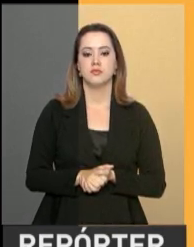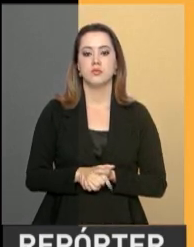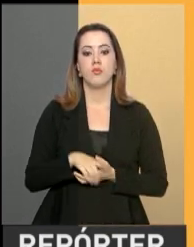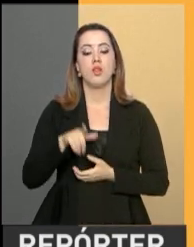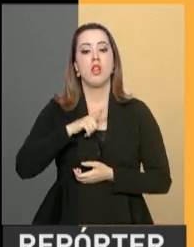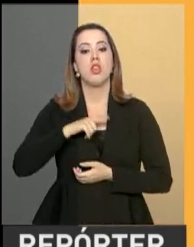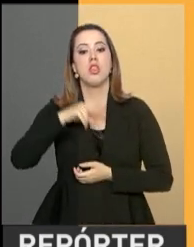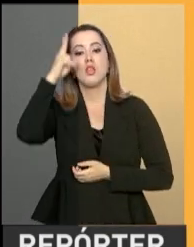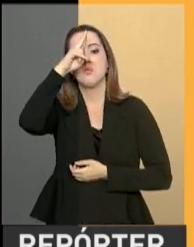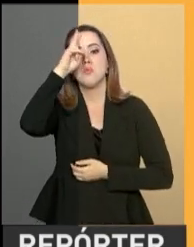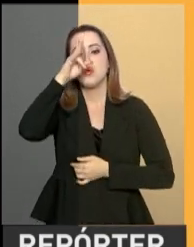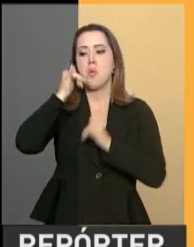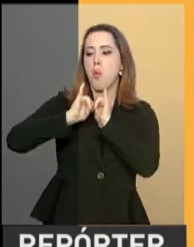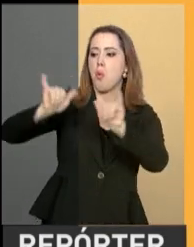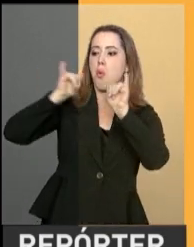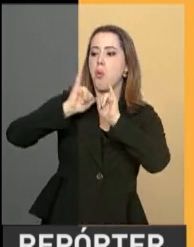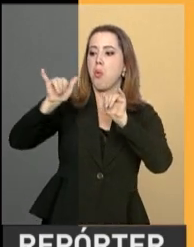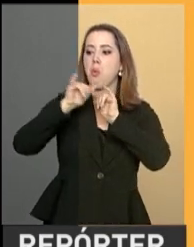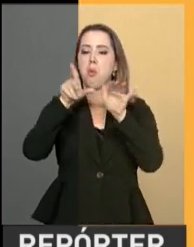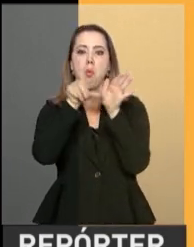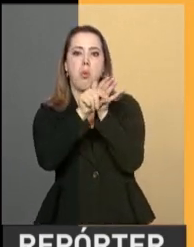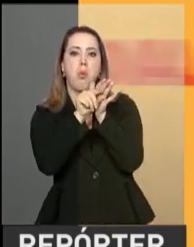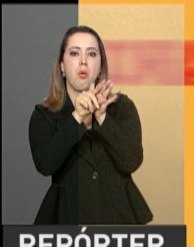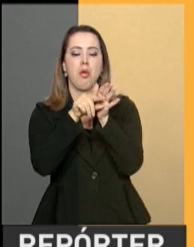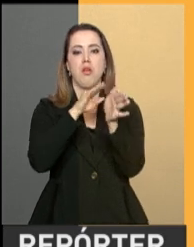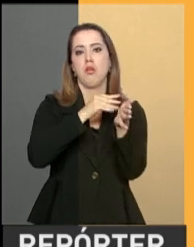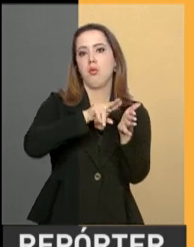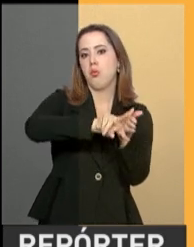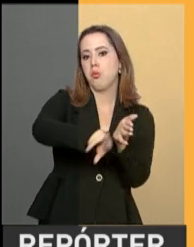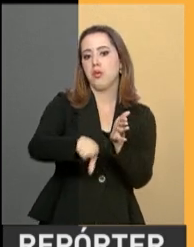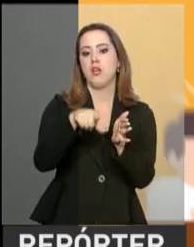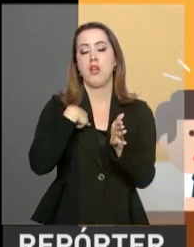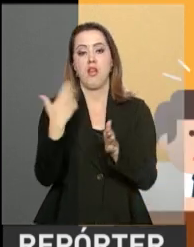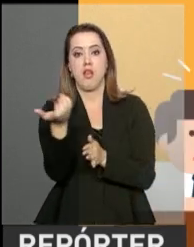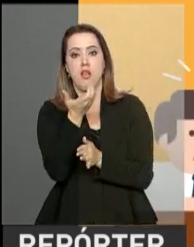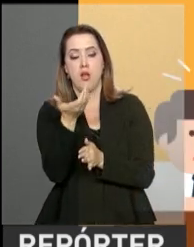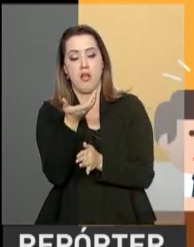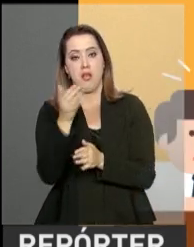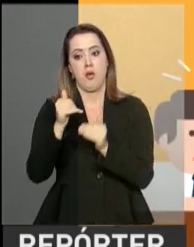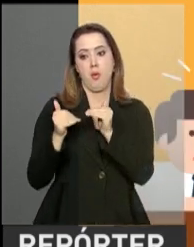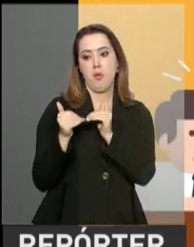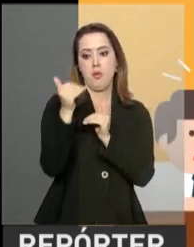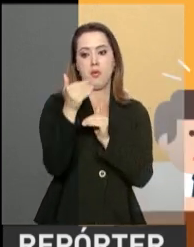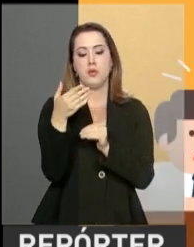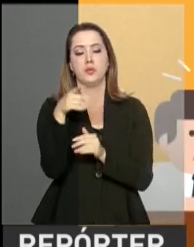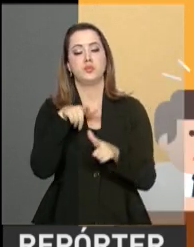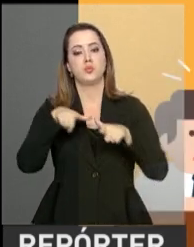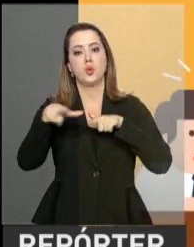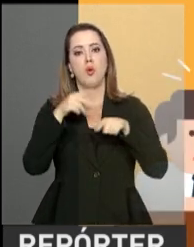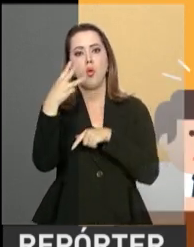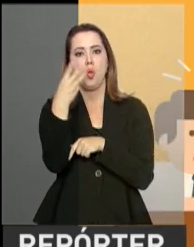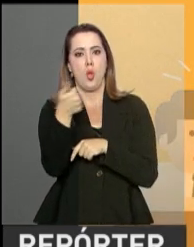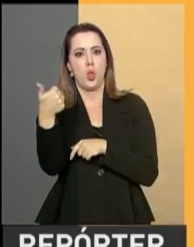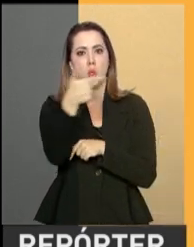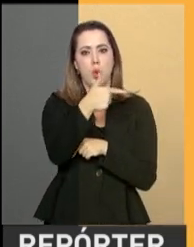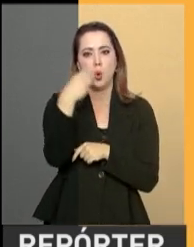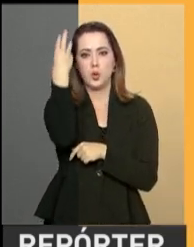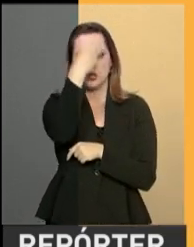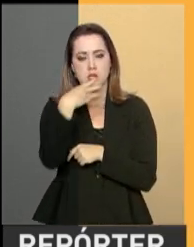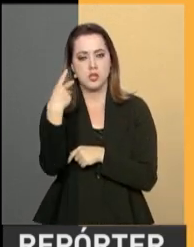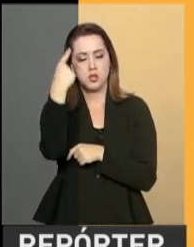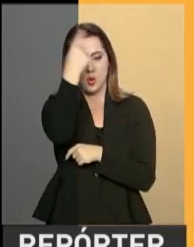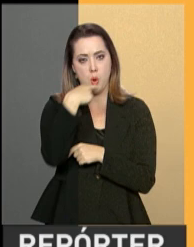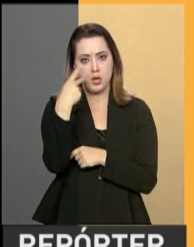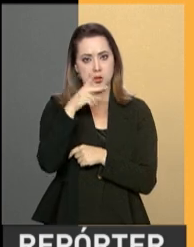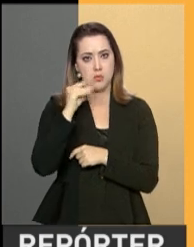Uma história sendo divulgada nas redes sociais dizendo que o governo quer aumentar a jornada de trabalho para 12 horas por dia. Mas será